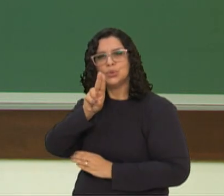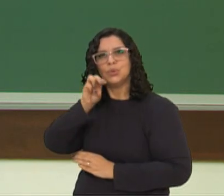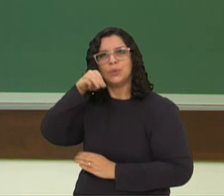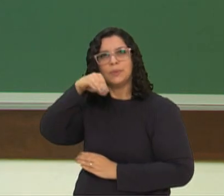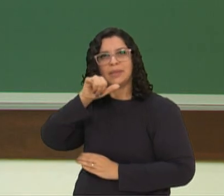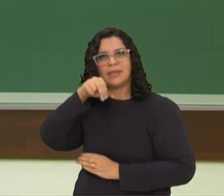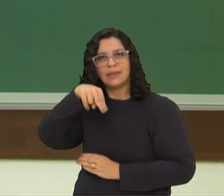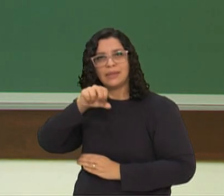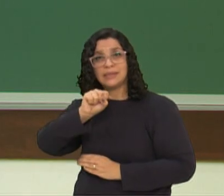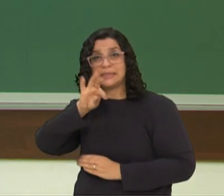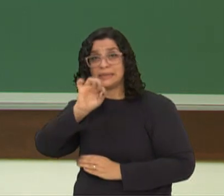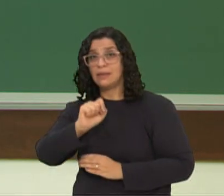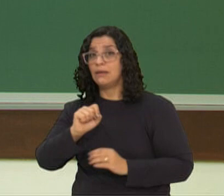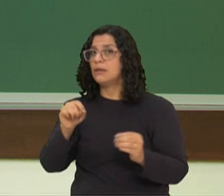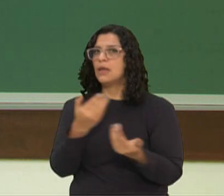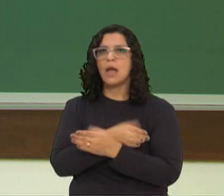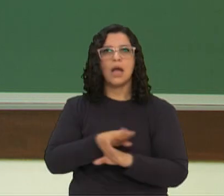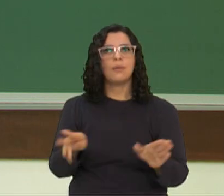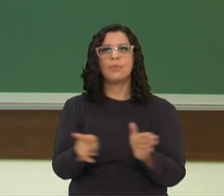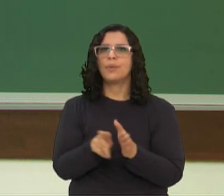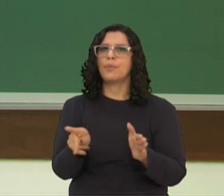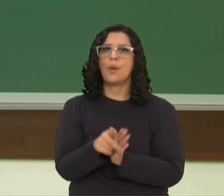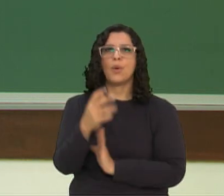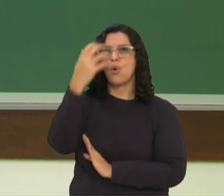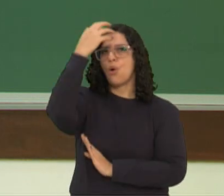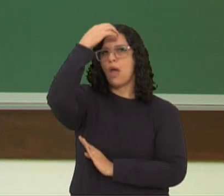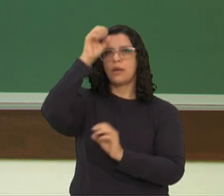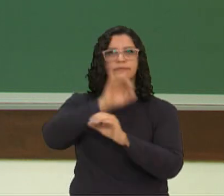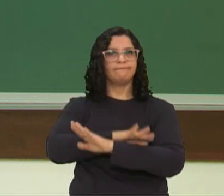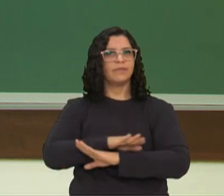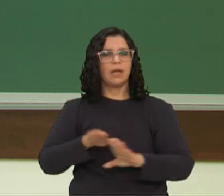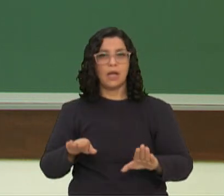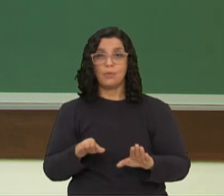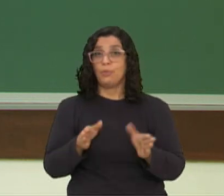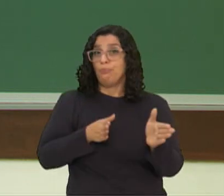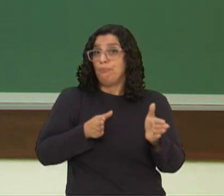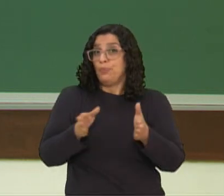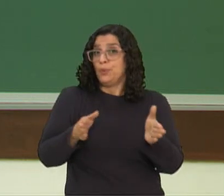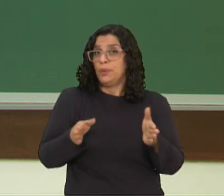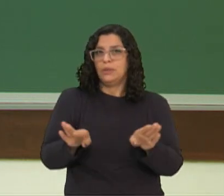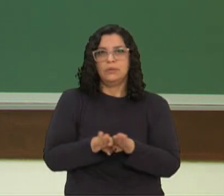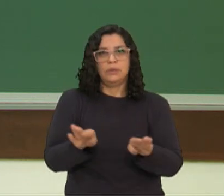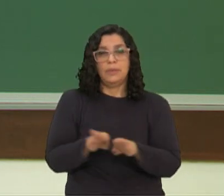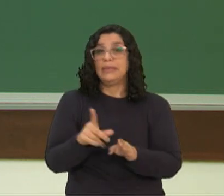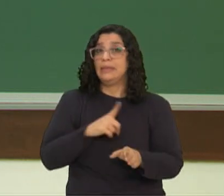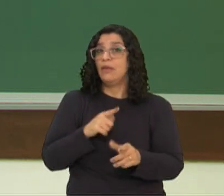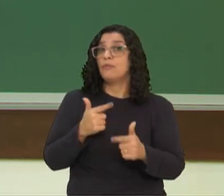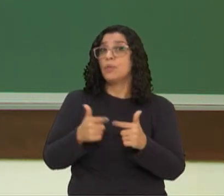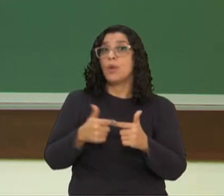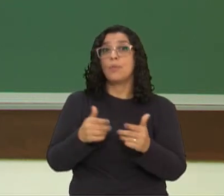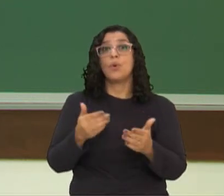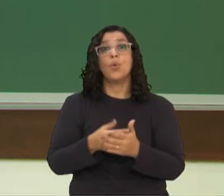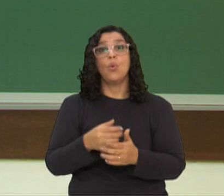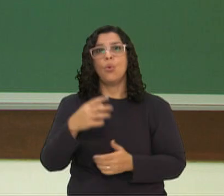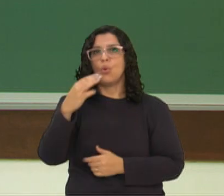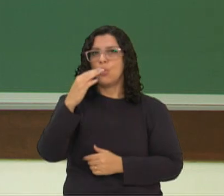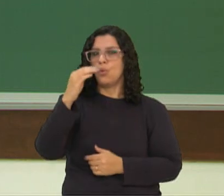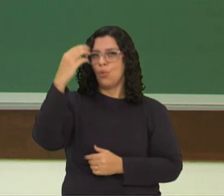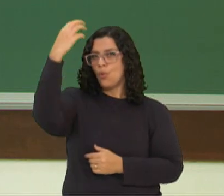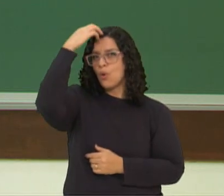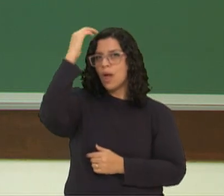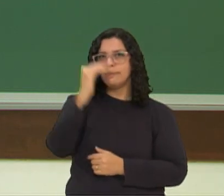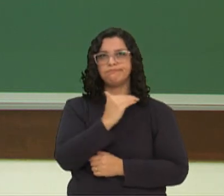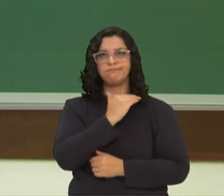com a própria monarquia francesa por um tempo, até causando a execução do rei.